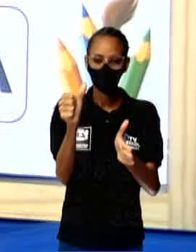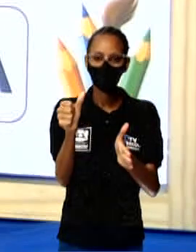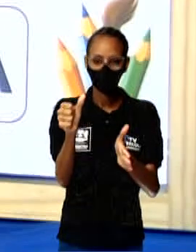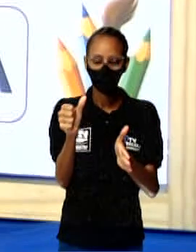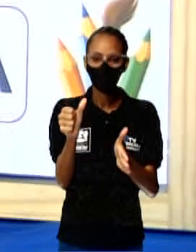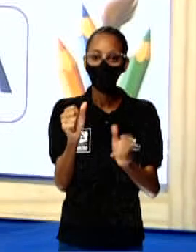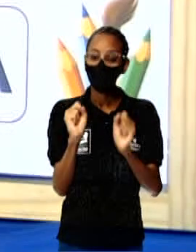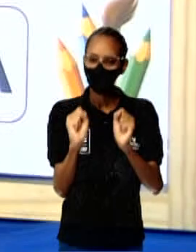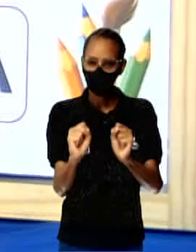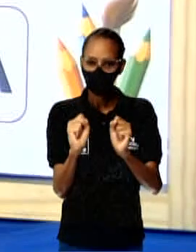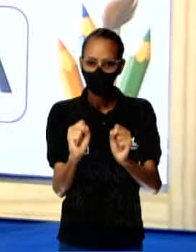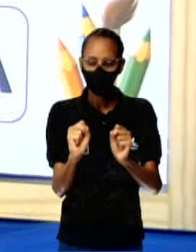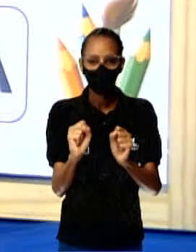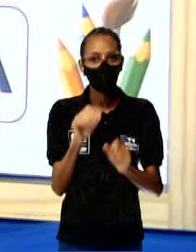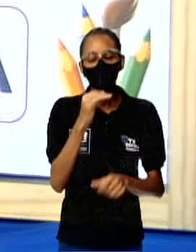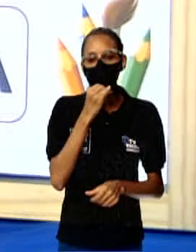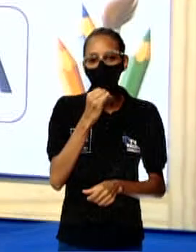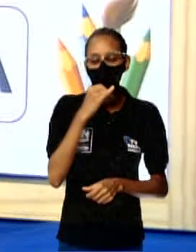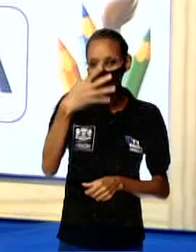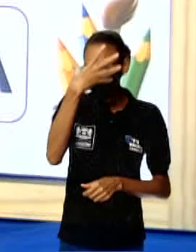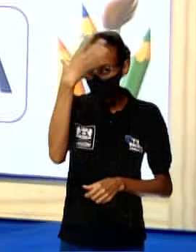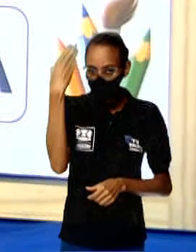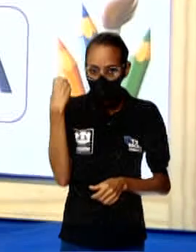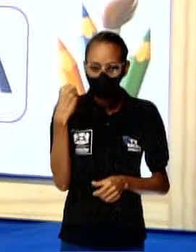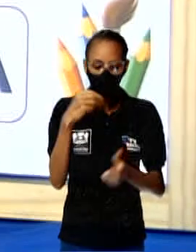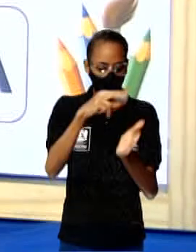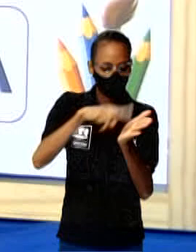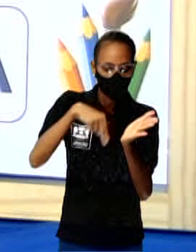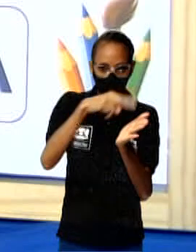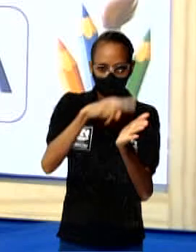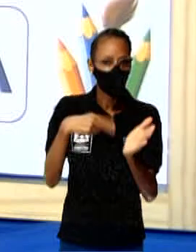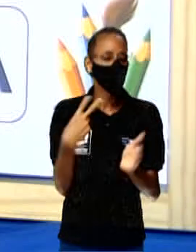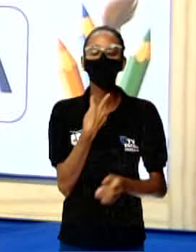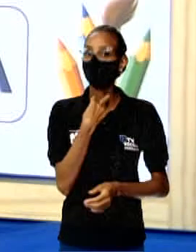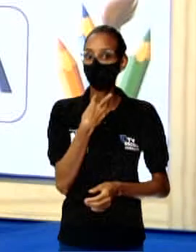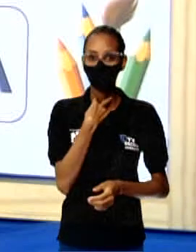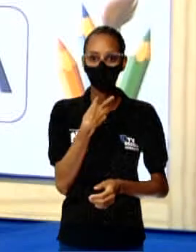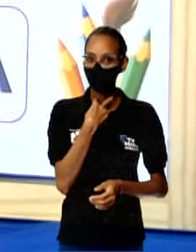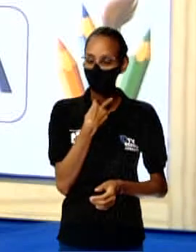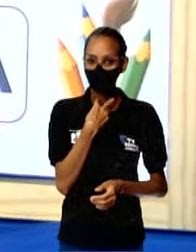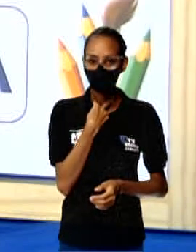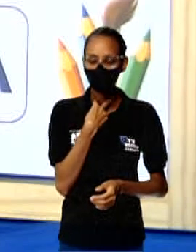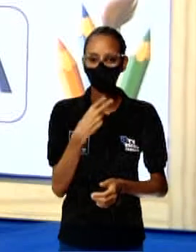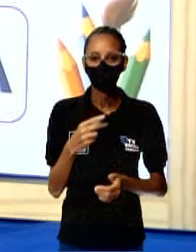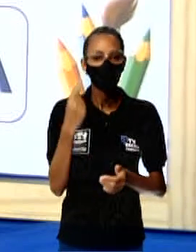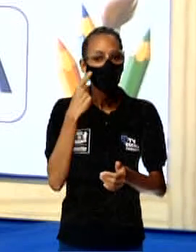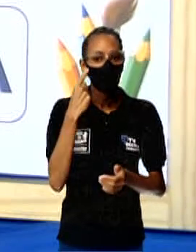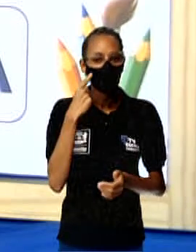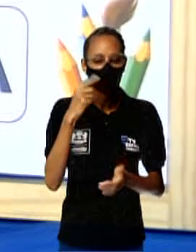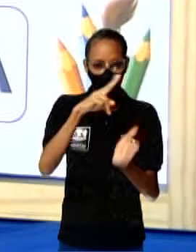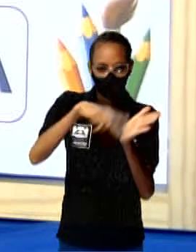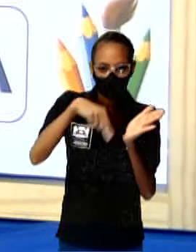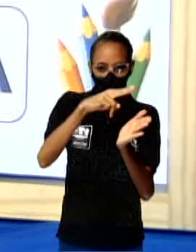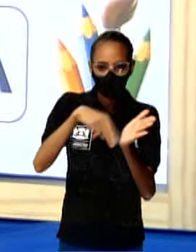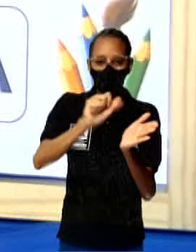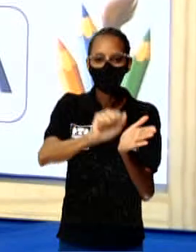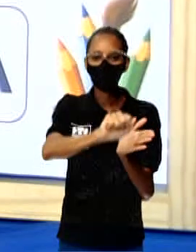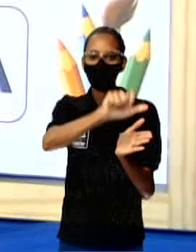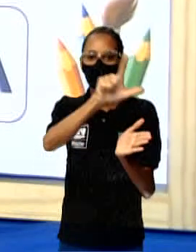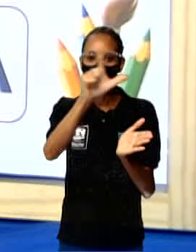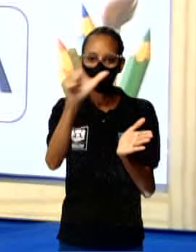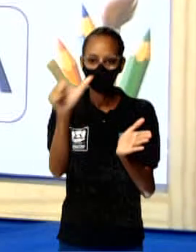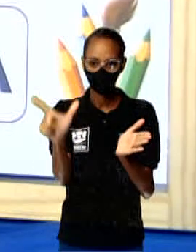você não pode esquecer de pintar pontinha do Foguete vou pintar ele de azul